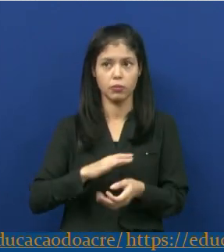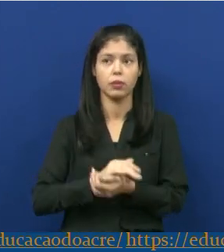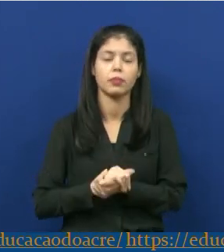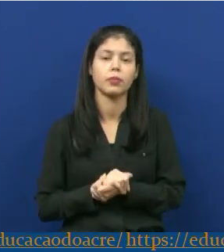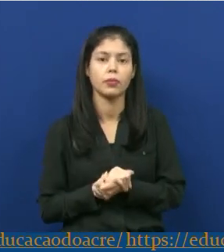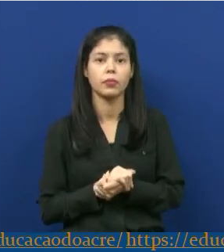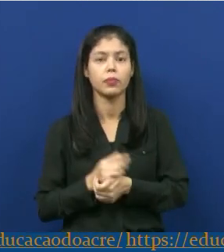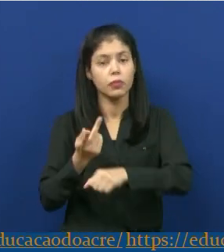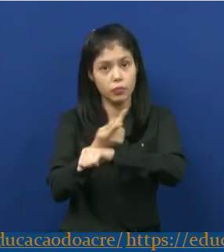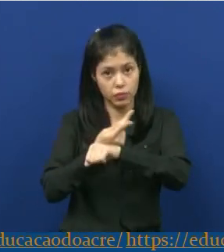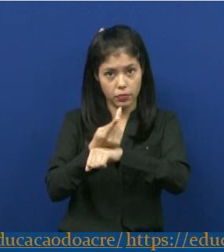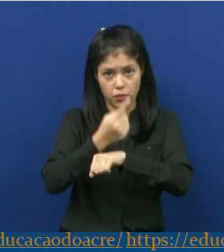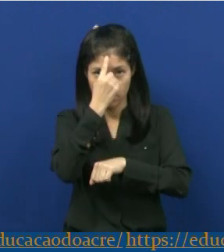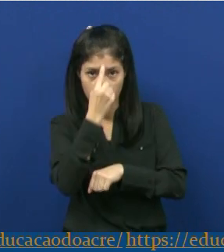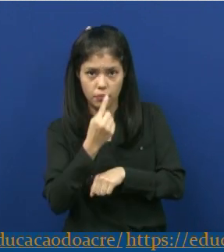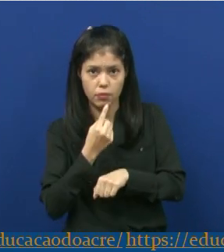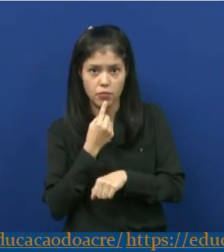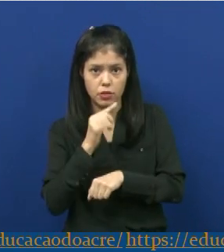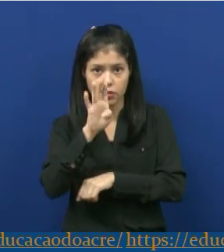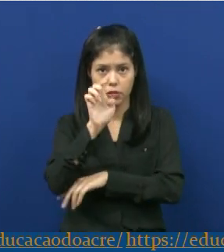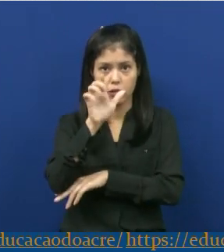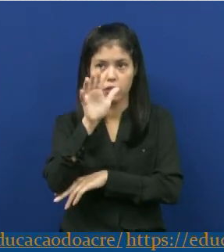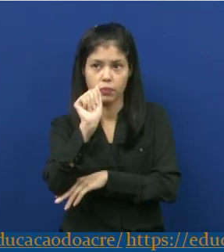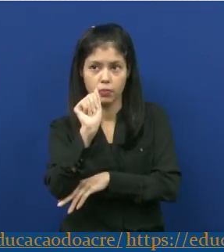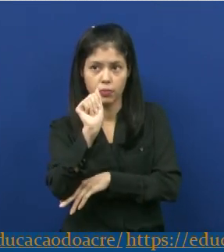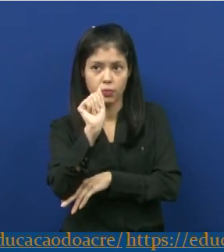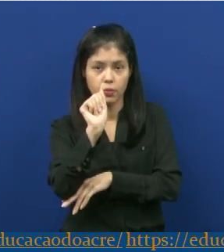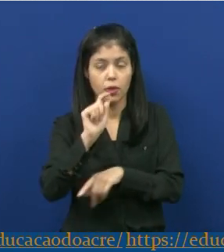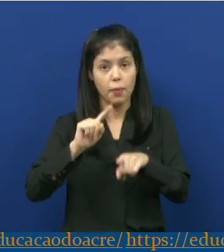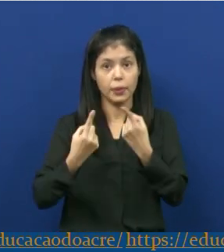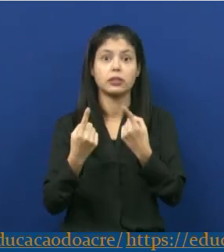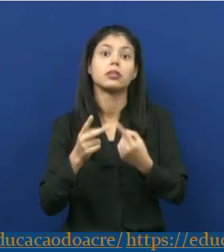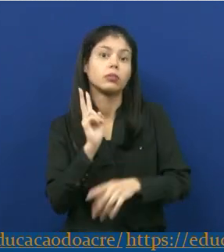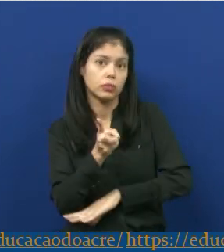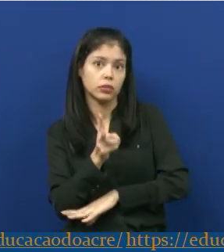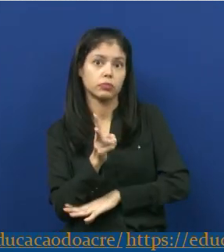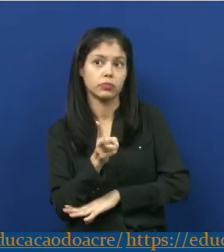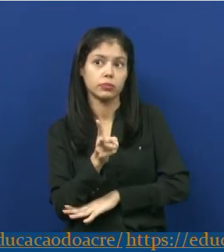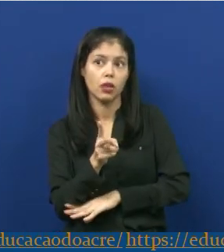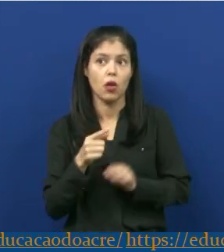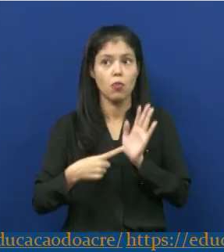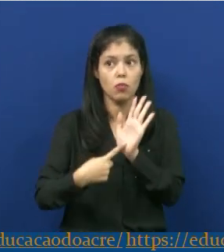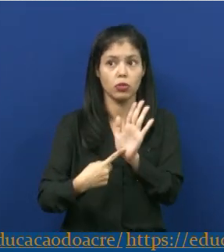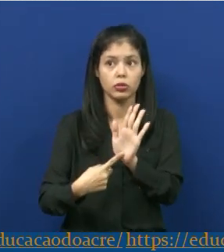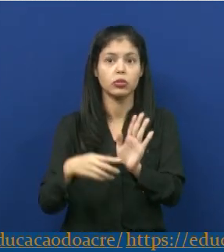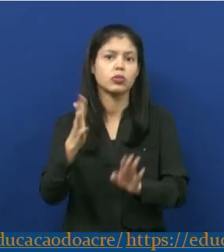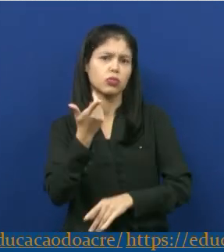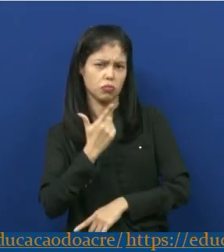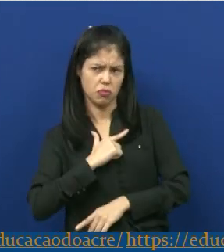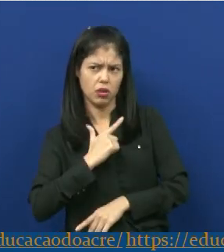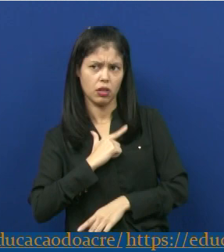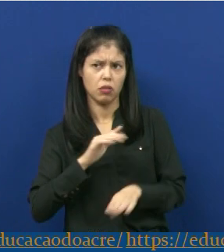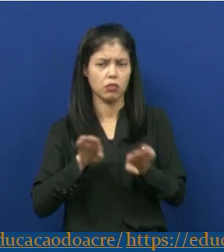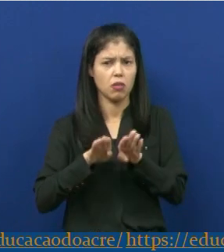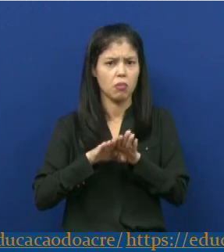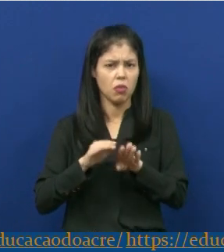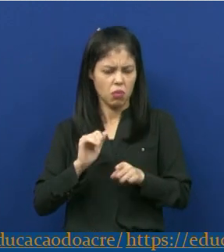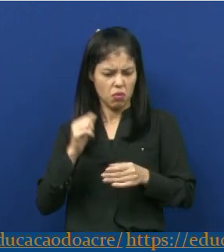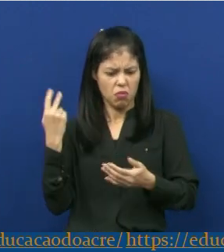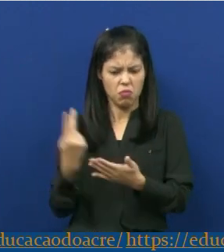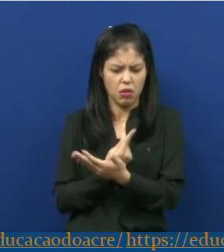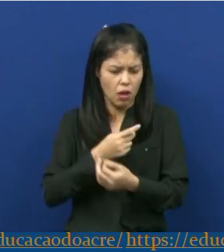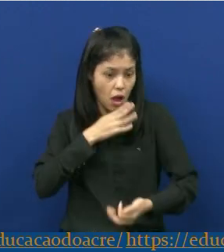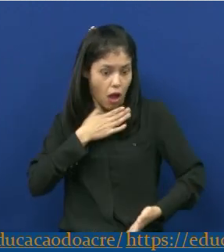questão, procurem uma imagem bela na internet, mas que ao mesmo tempo represente o feio, o grotesco,